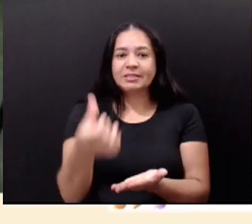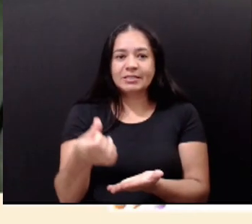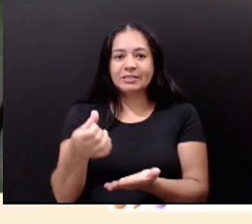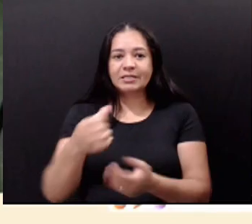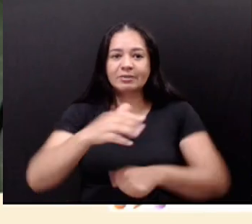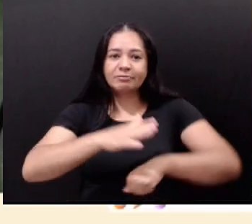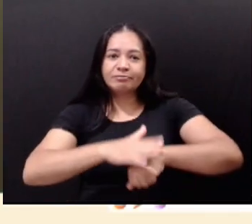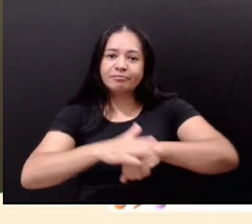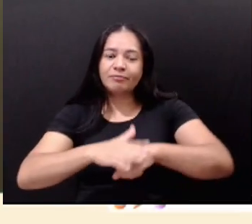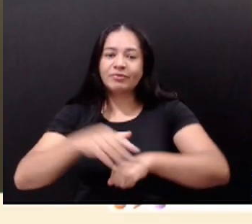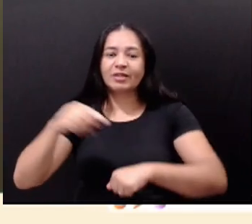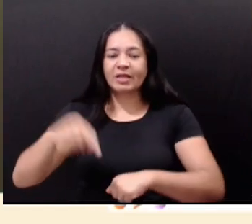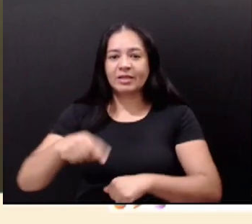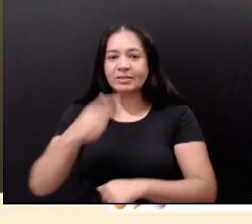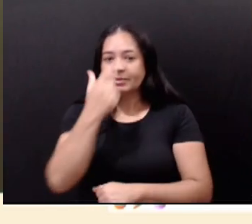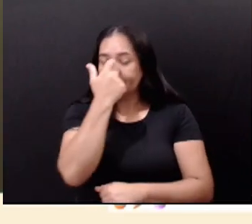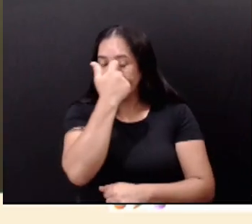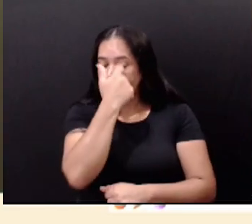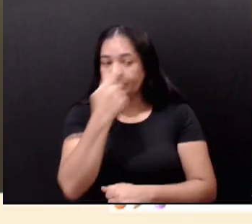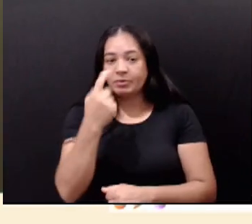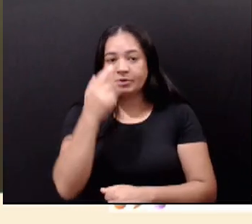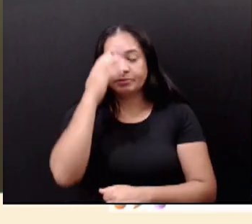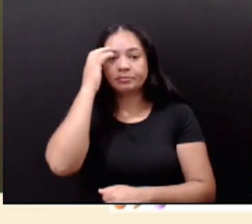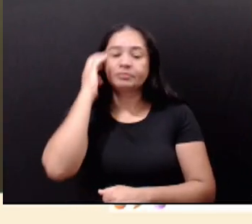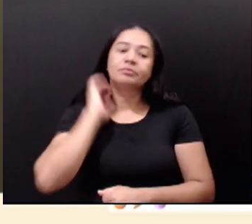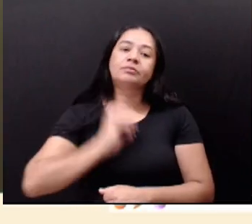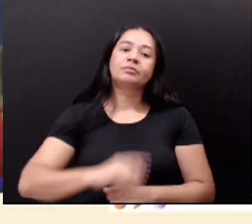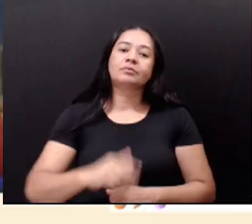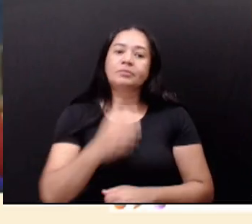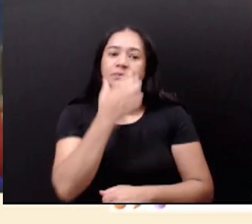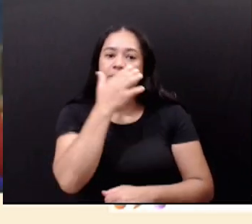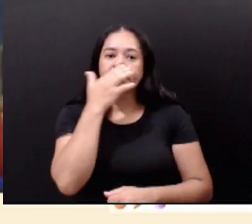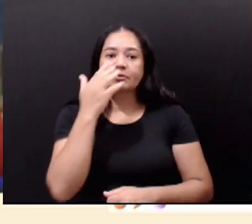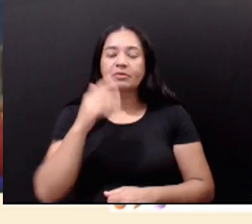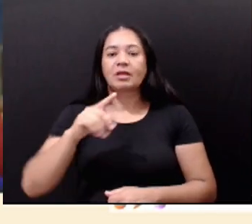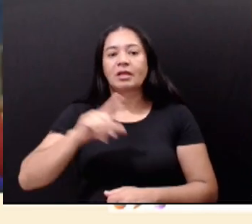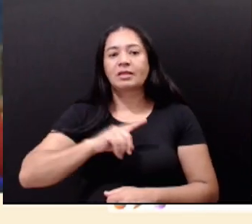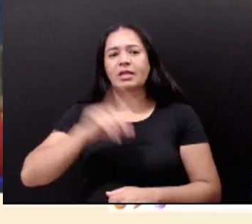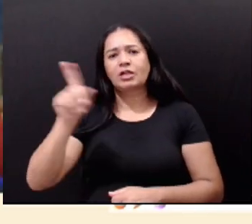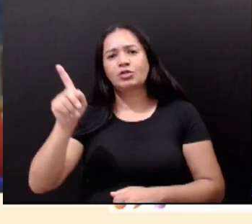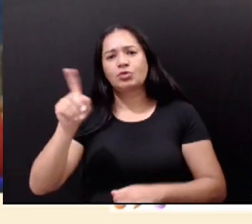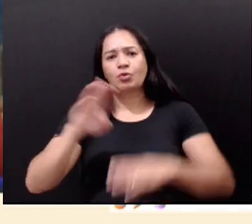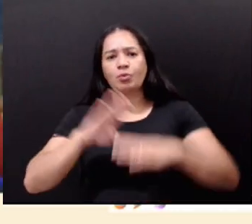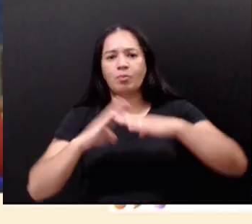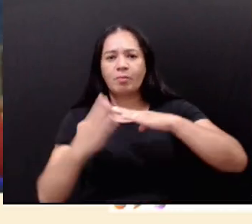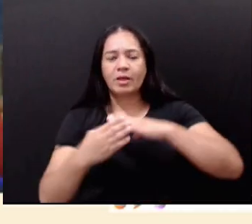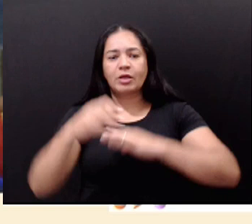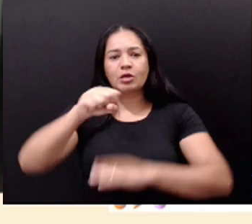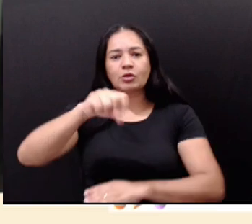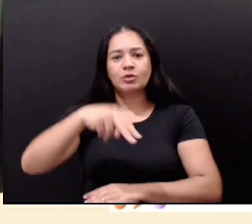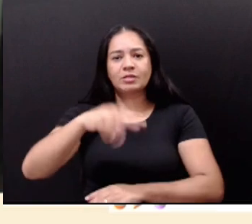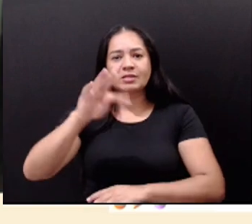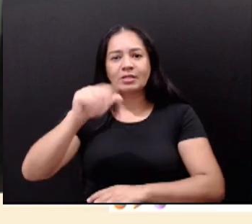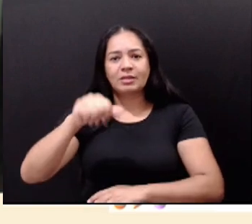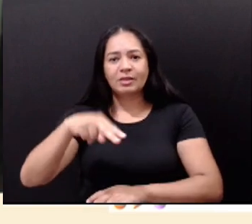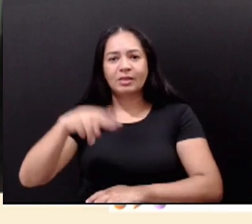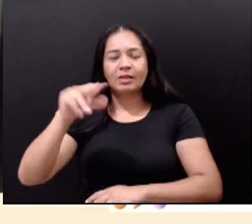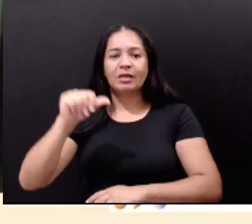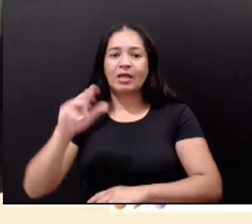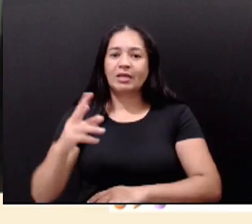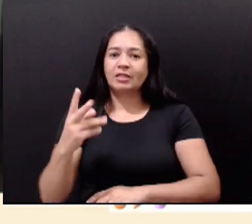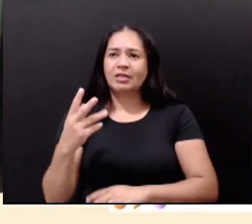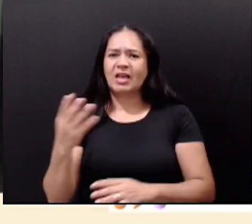é uma delas, de serviço de convivência. Tem a do Santana, que também é serviço de convivência. Aqui são 210 famílias, do Santana